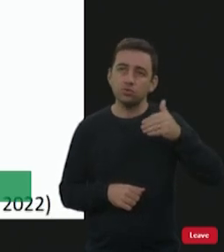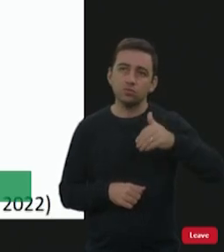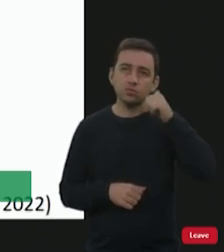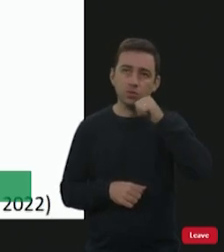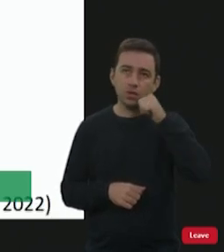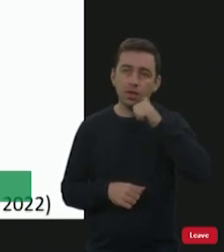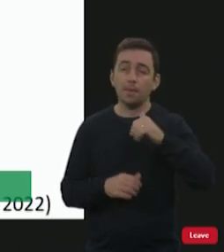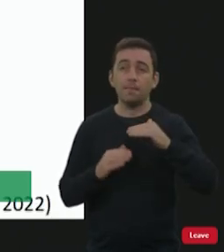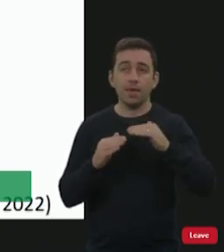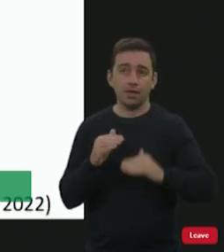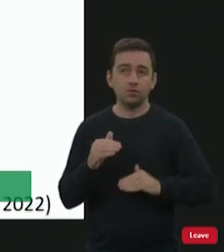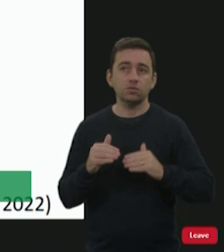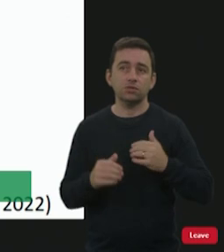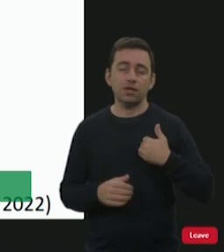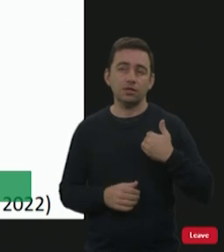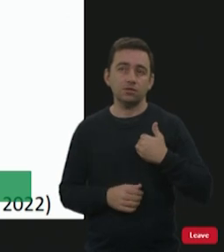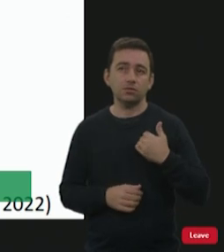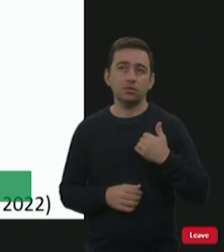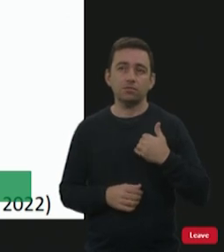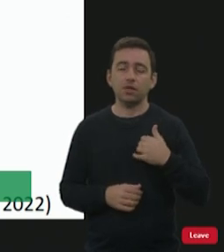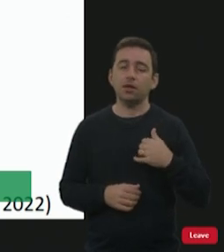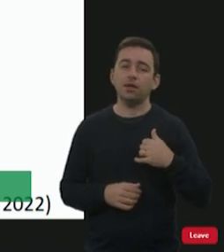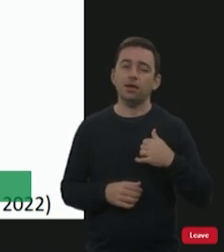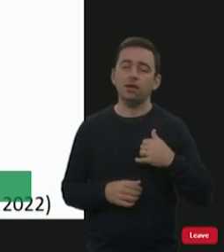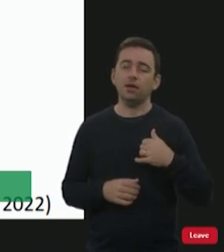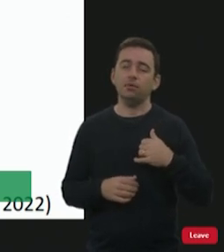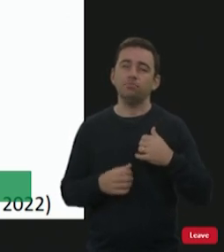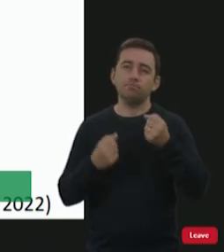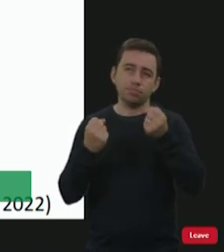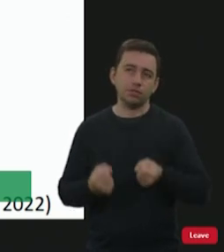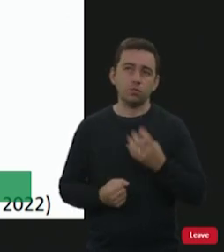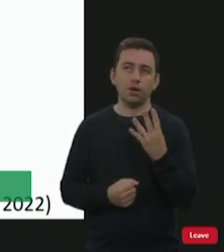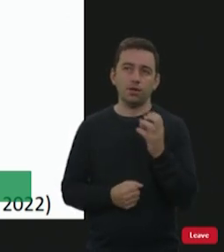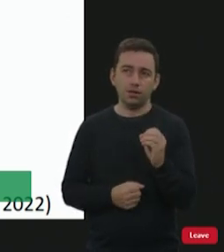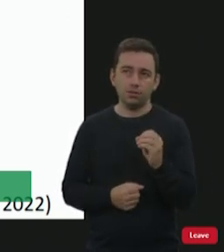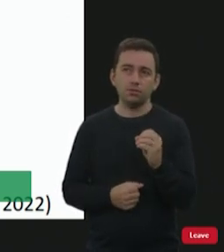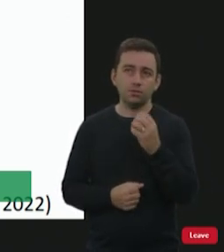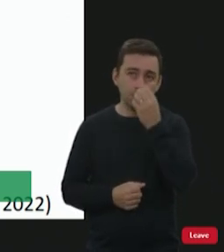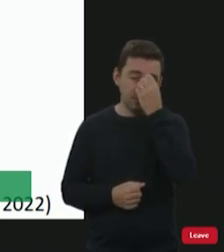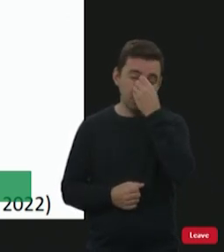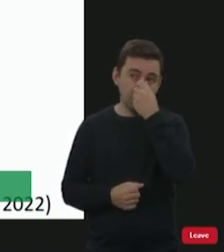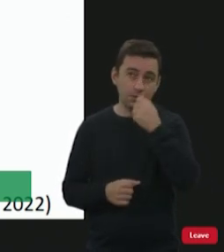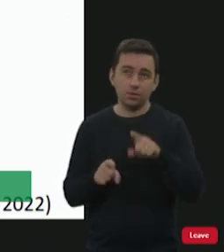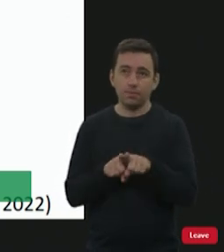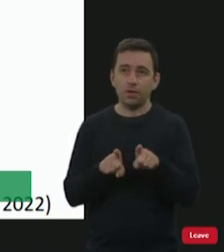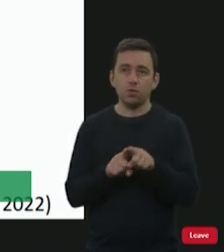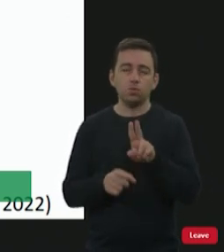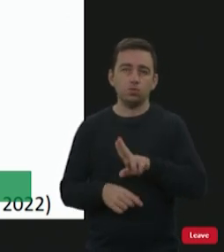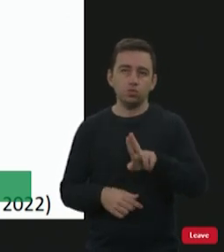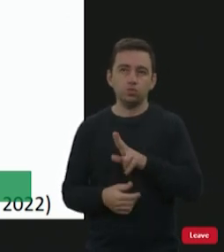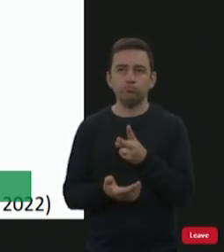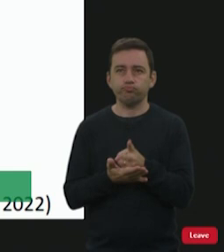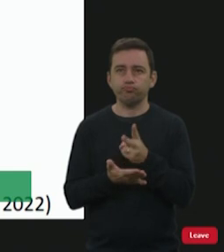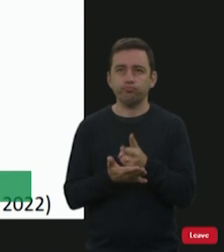40 quilos, indica 6 miligramas por quilo e o seu uso é contínuo.